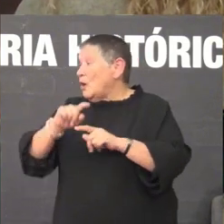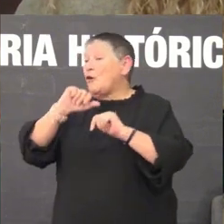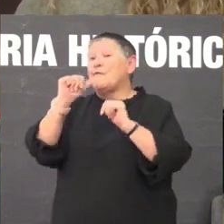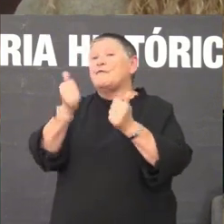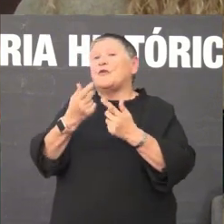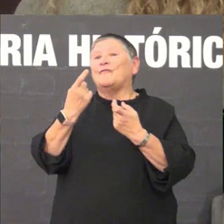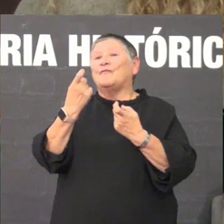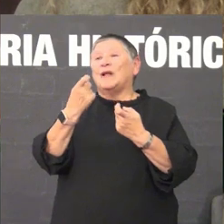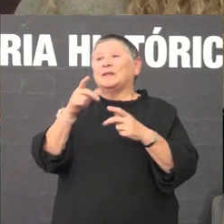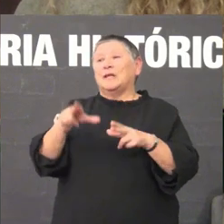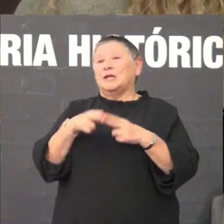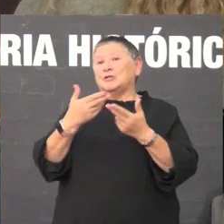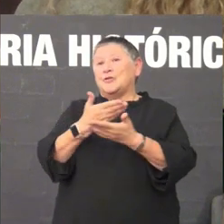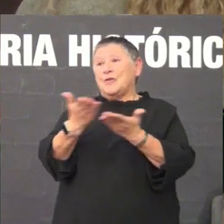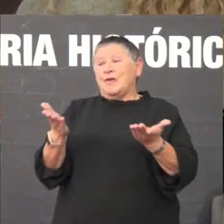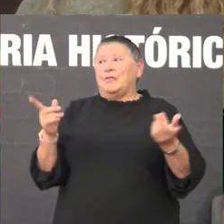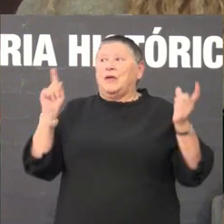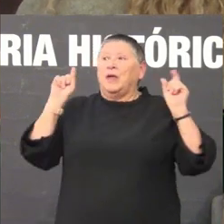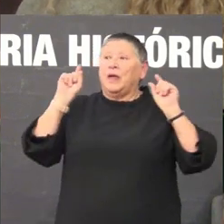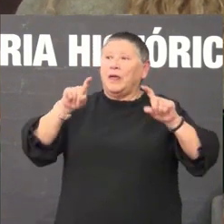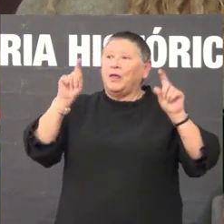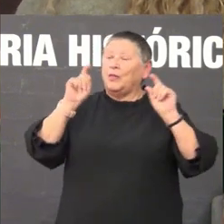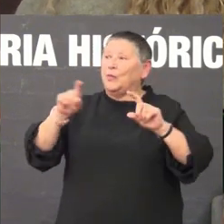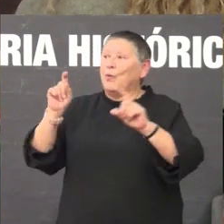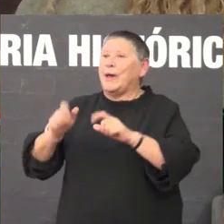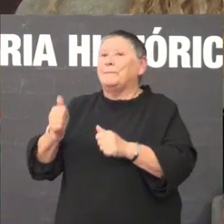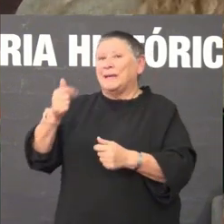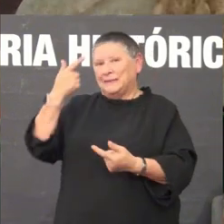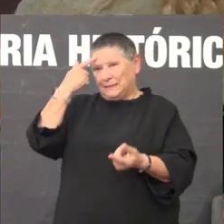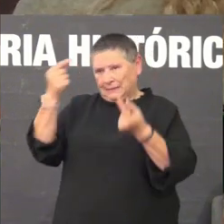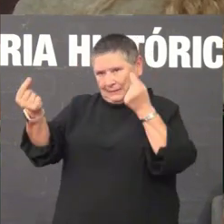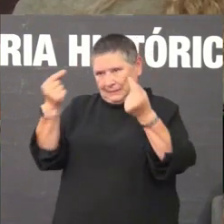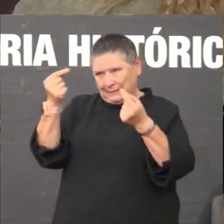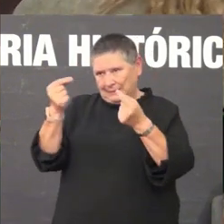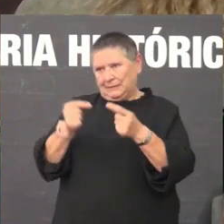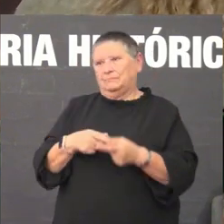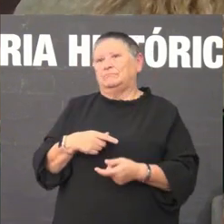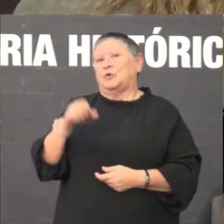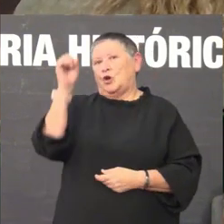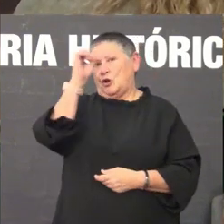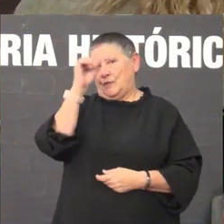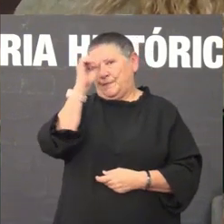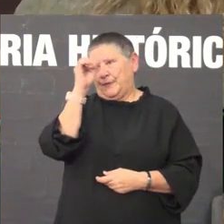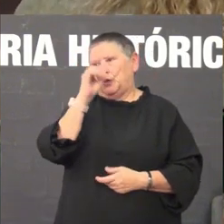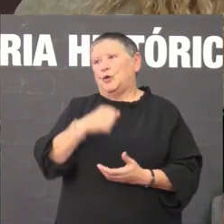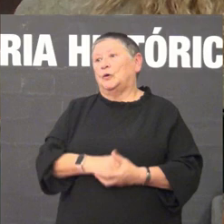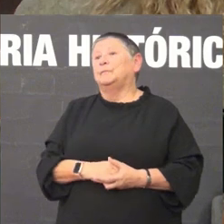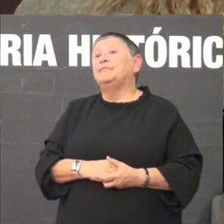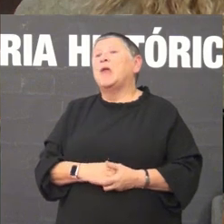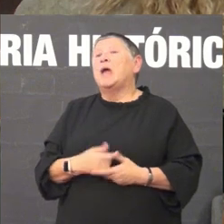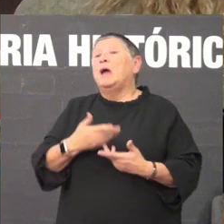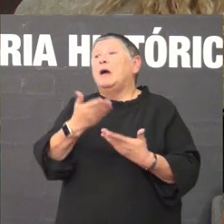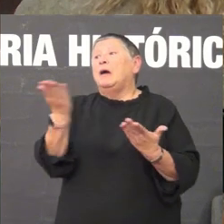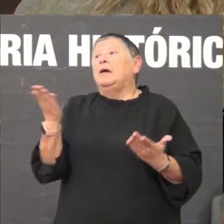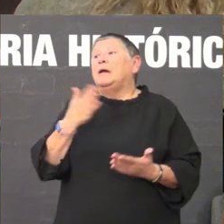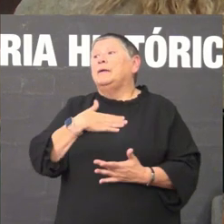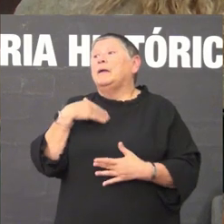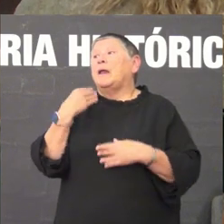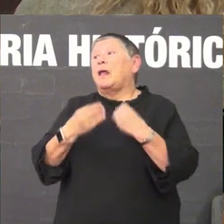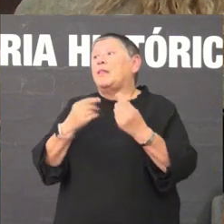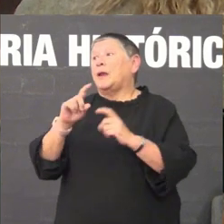a sociedade, não? De que sexamos moito máis críticos. Non sei se alguén quere facer alguna pregunta, trasladar alguna